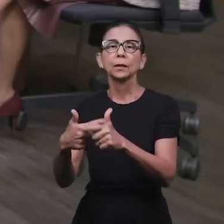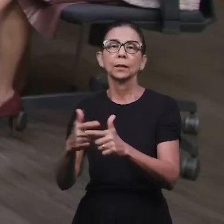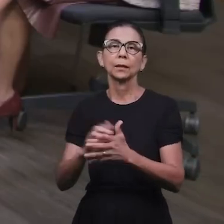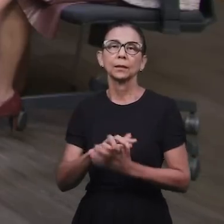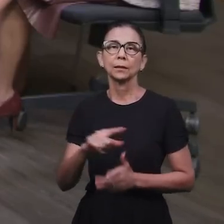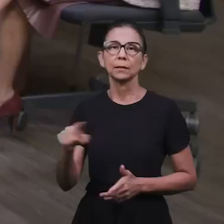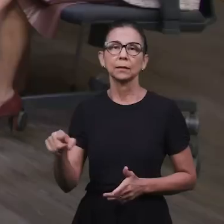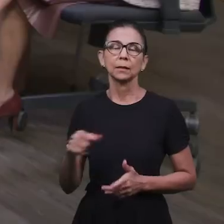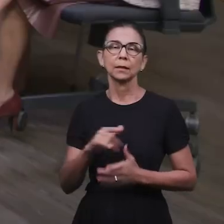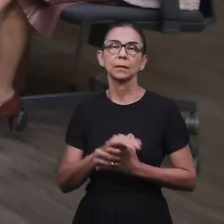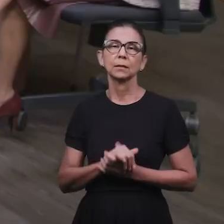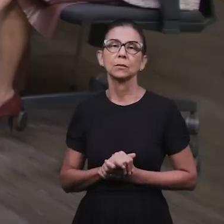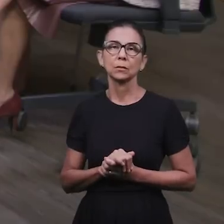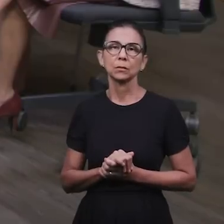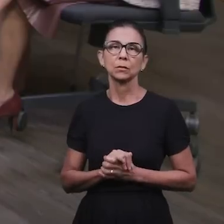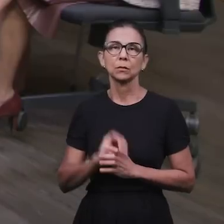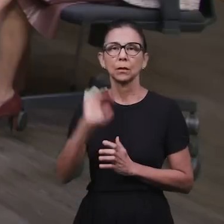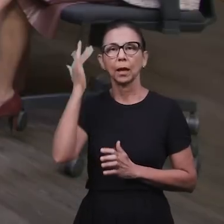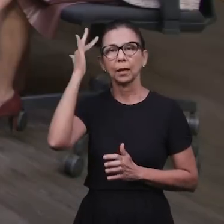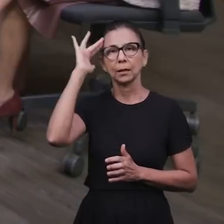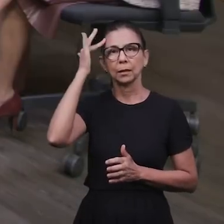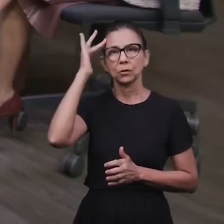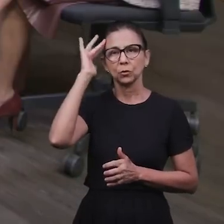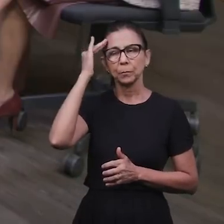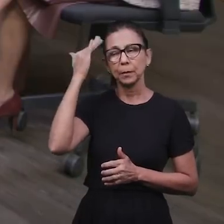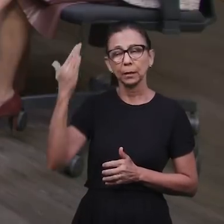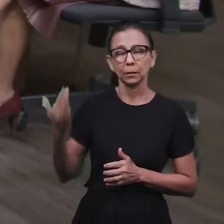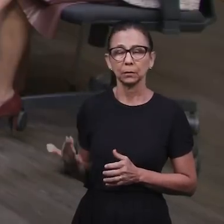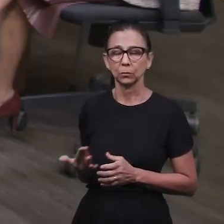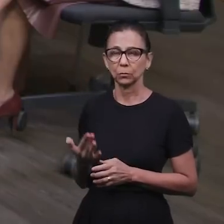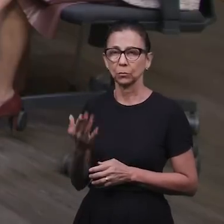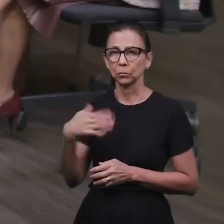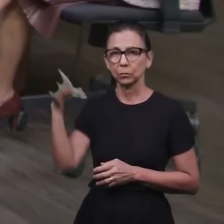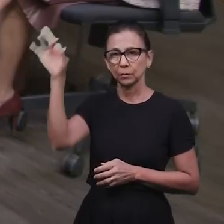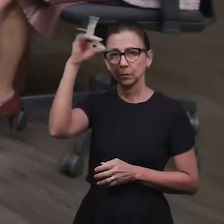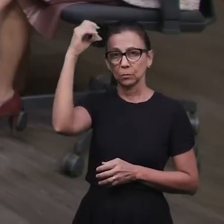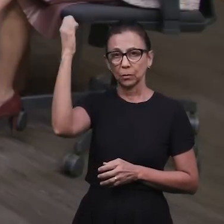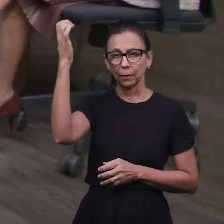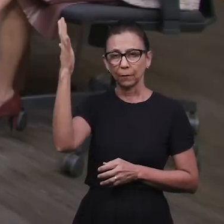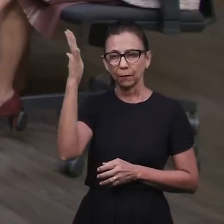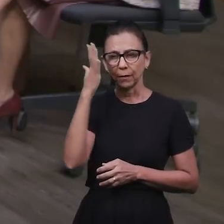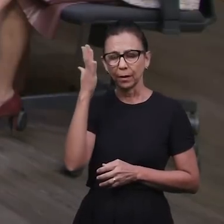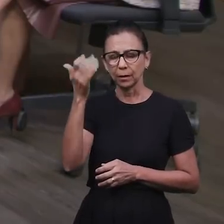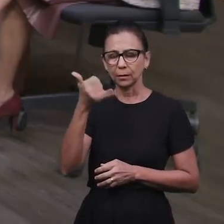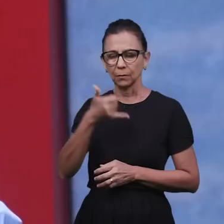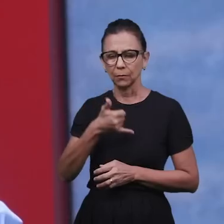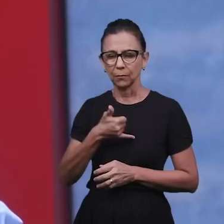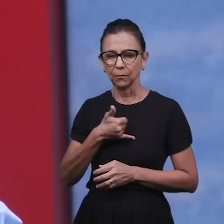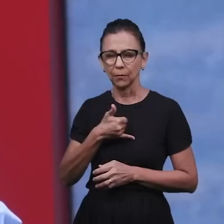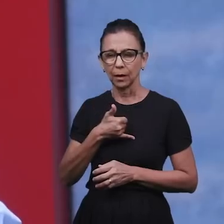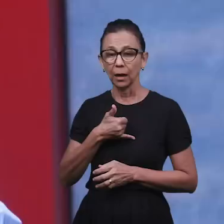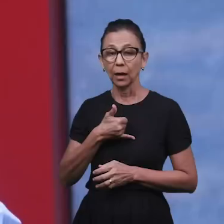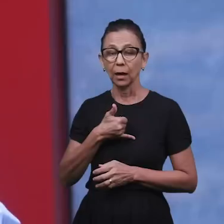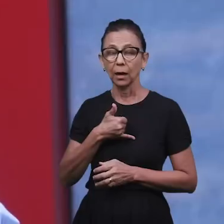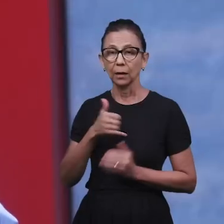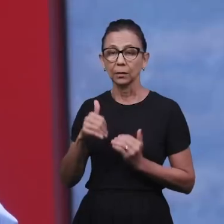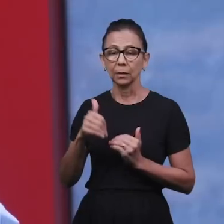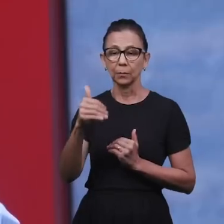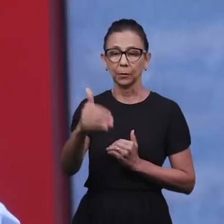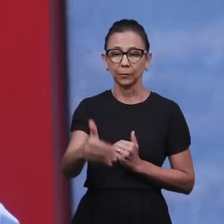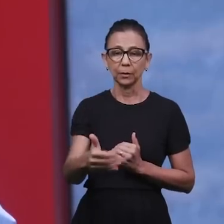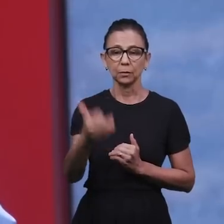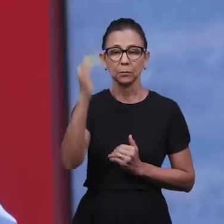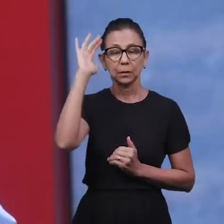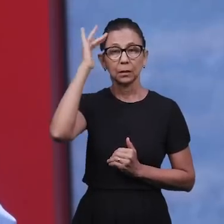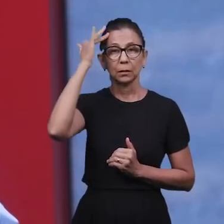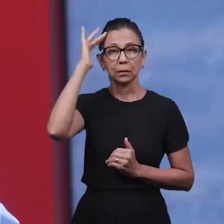discernimento disso. Então, o texto diz assim, no capítulo 8, olha. Ora, no tocante às coisas sacrificadas aos